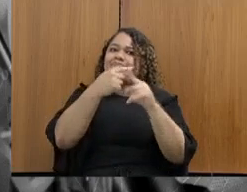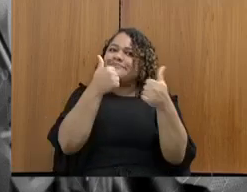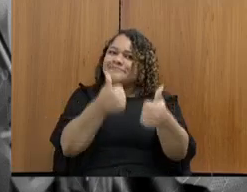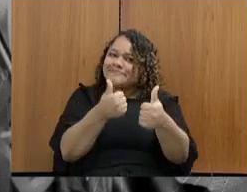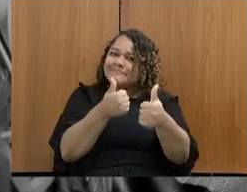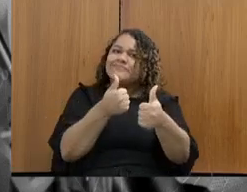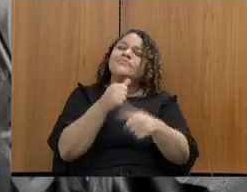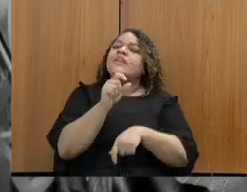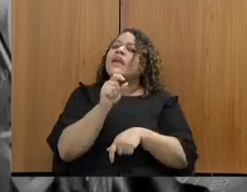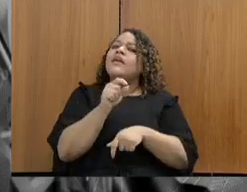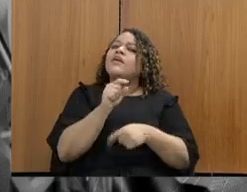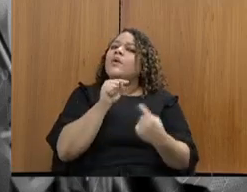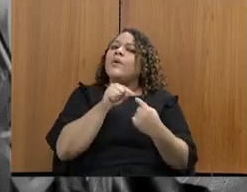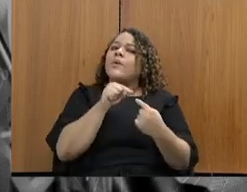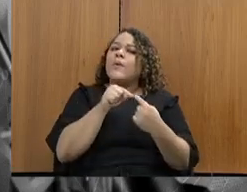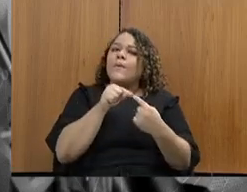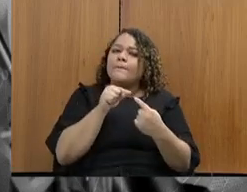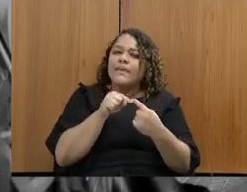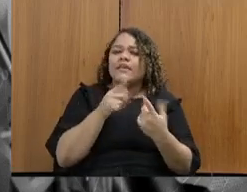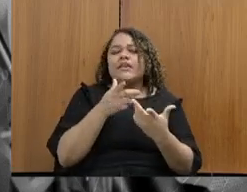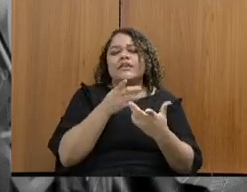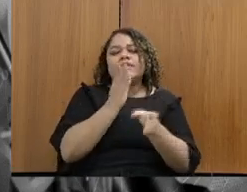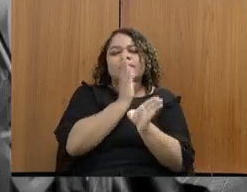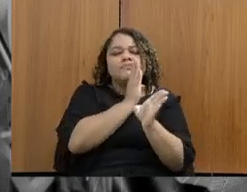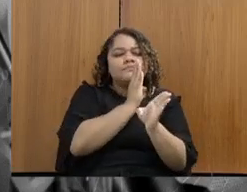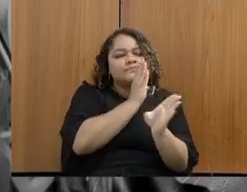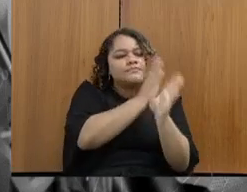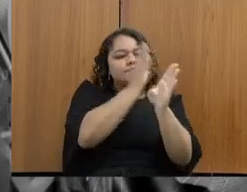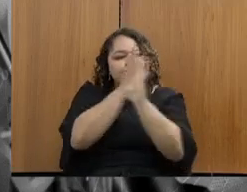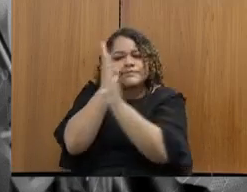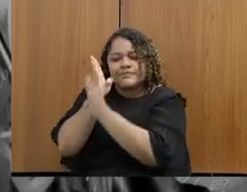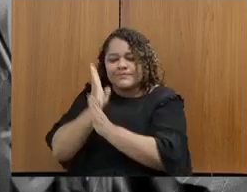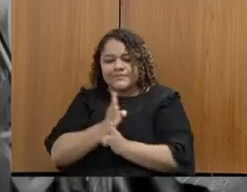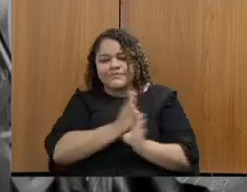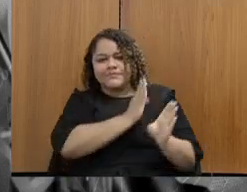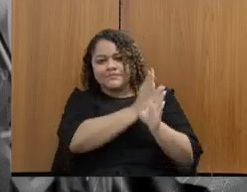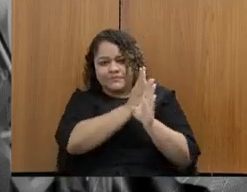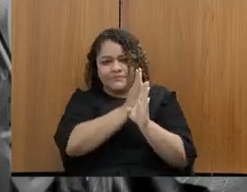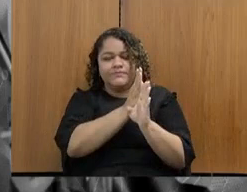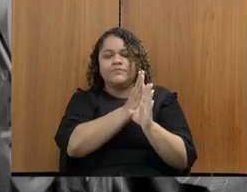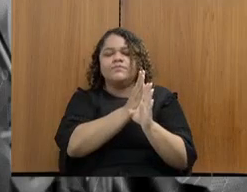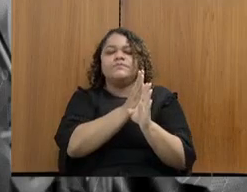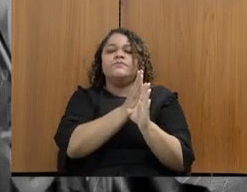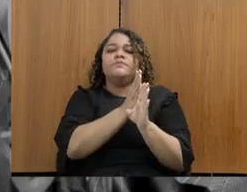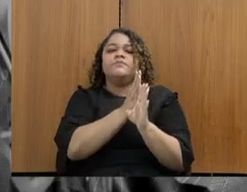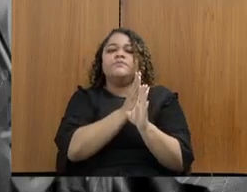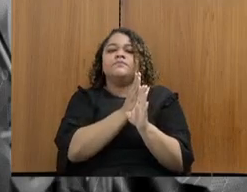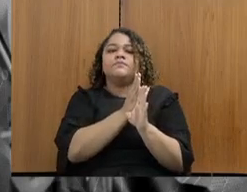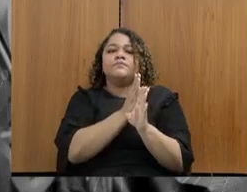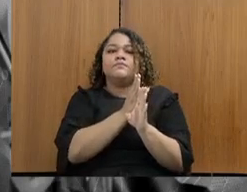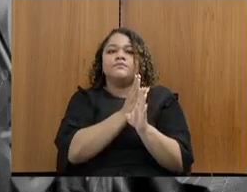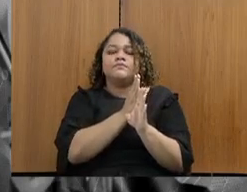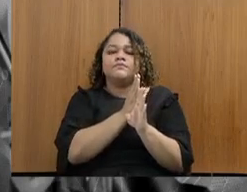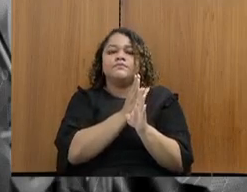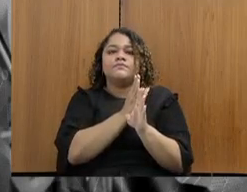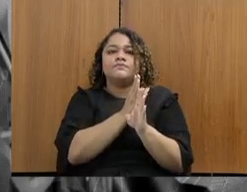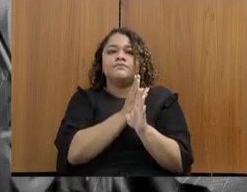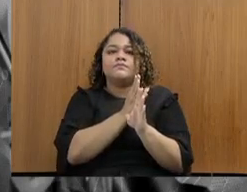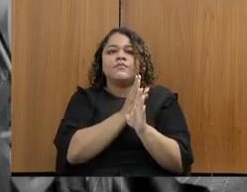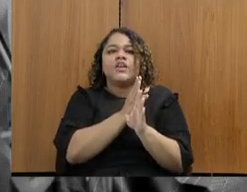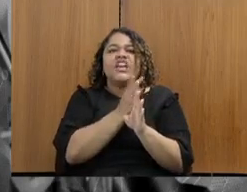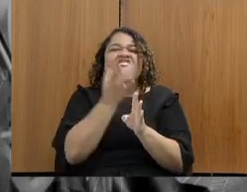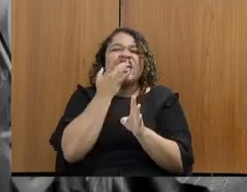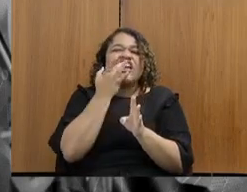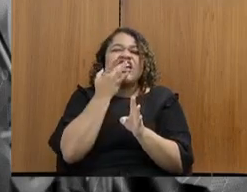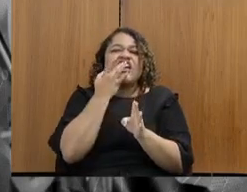que diz respeito a identificação é de ossadas né de pessoas